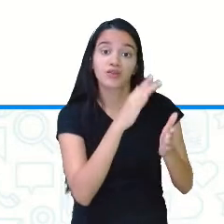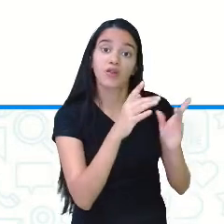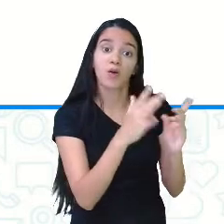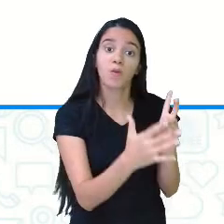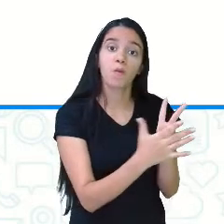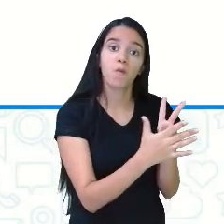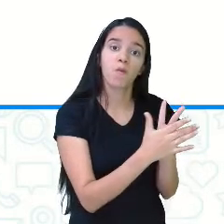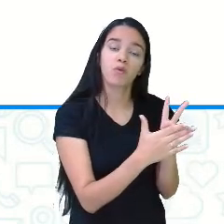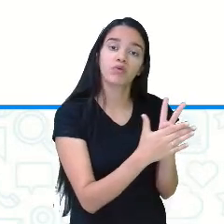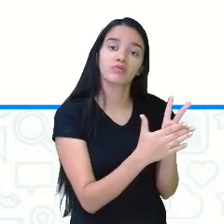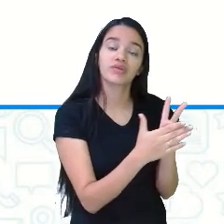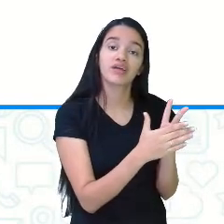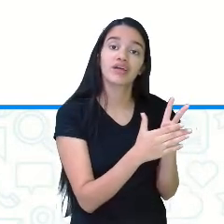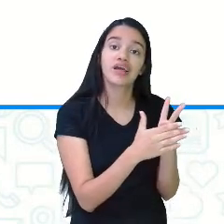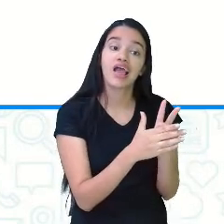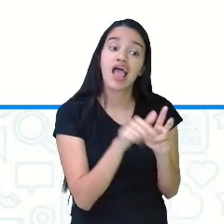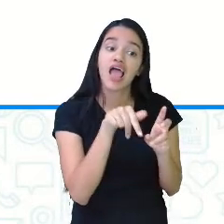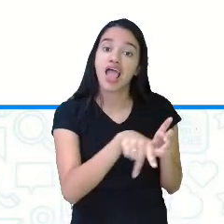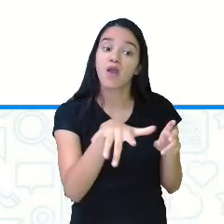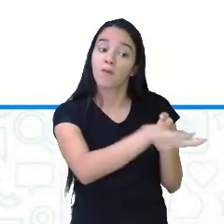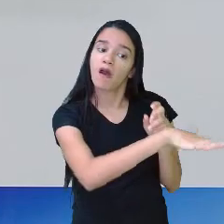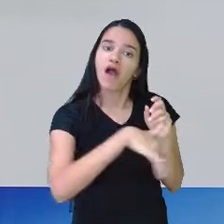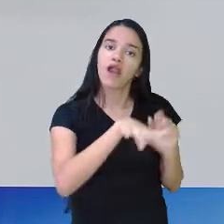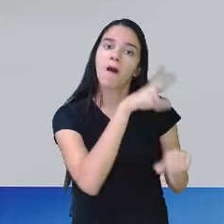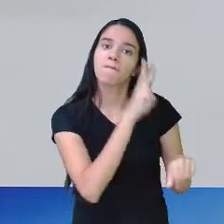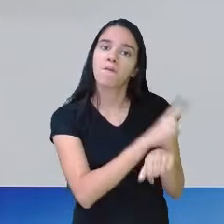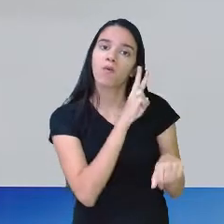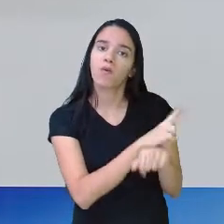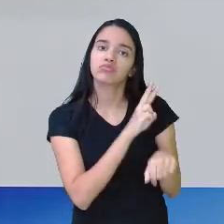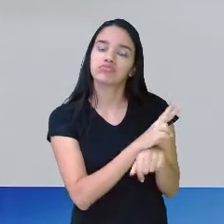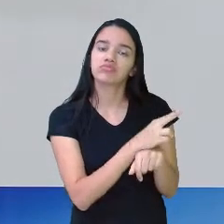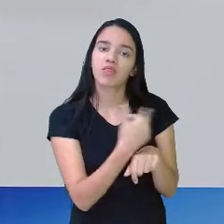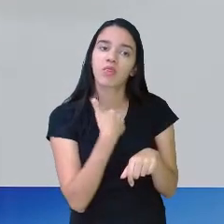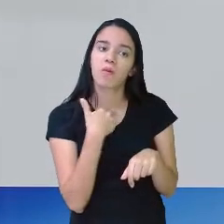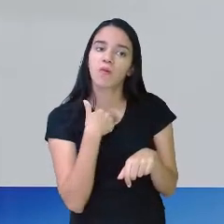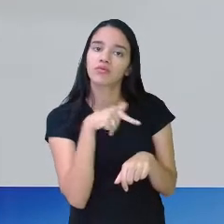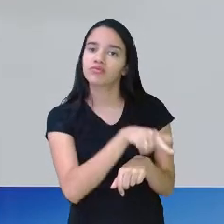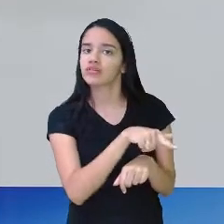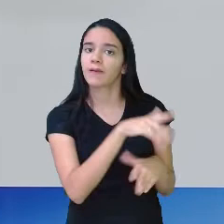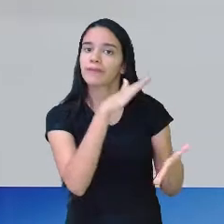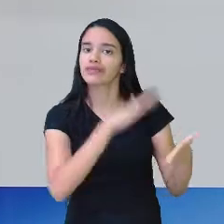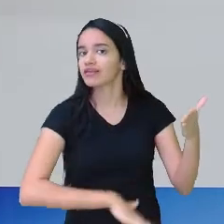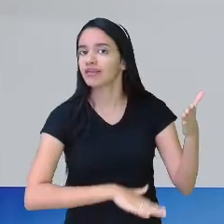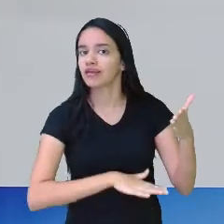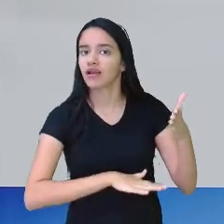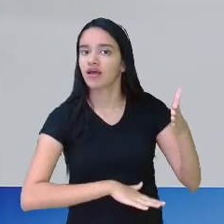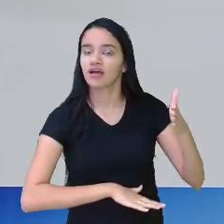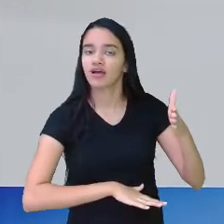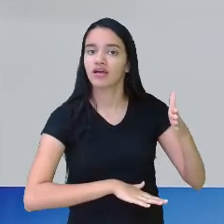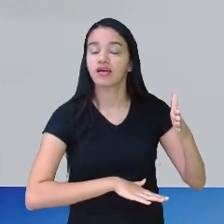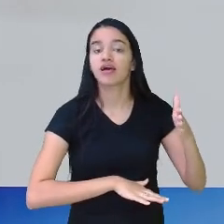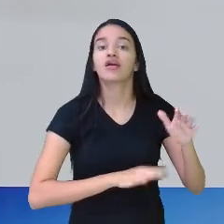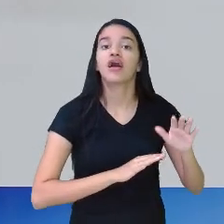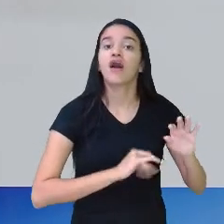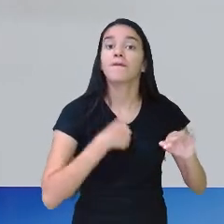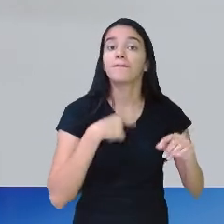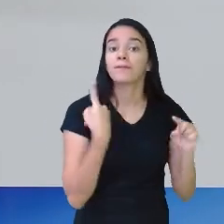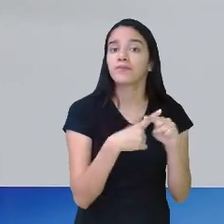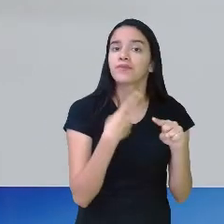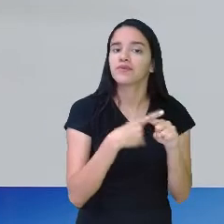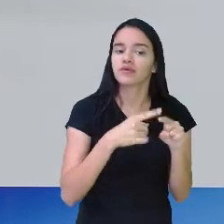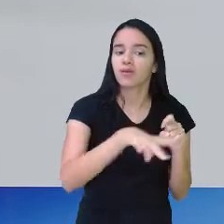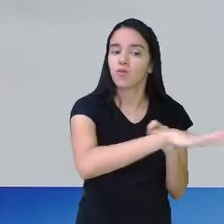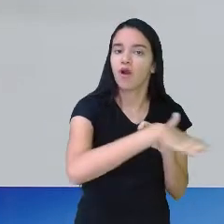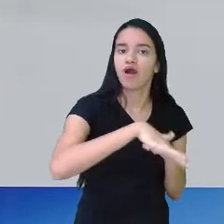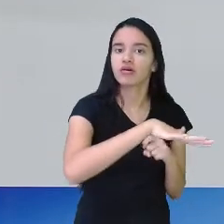aquela terra é uma terra protegida e que a gente não pode mexer e nem tirar nada daquela terra porque ela é uma terra